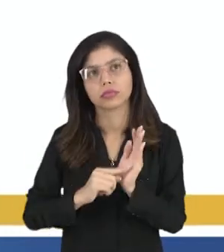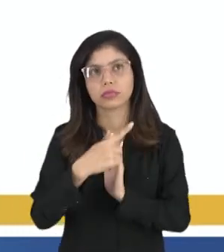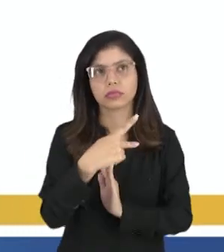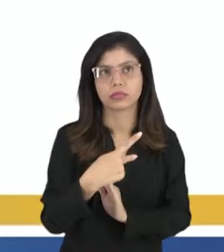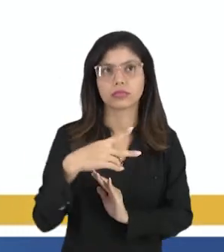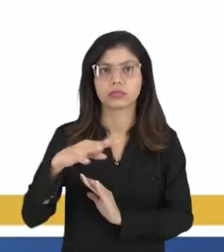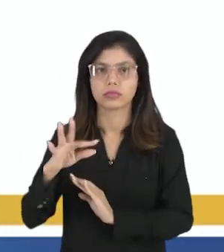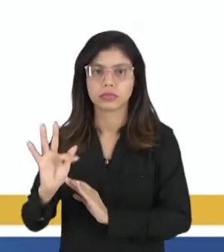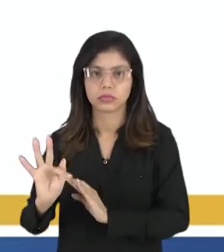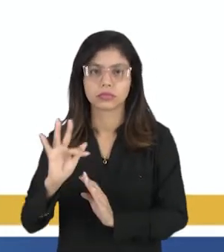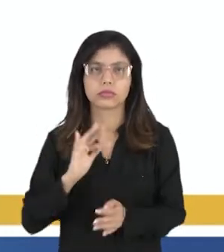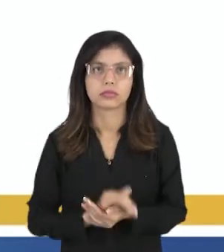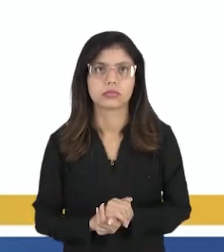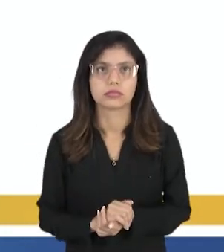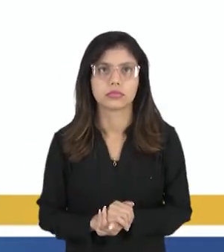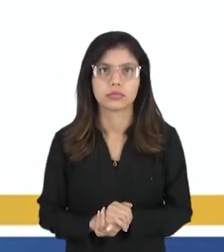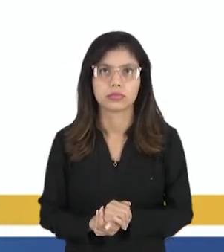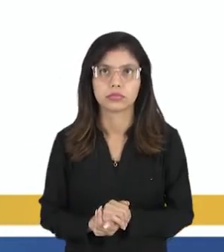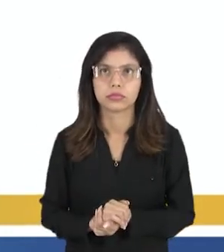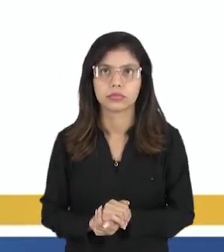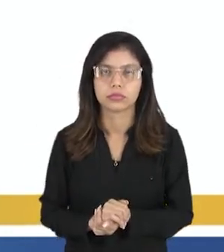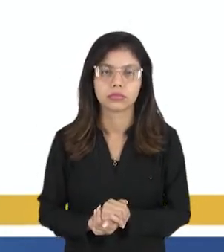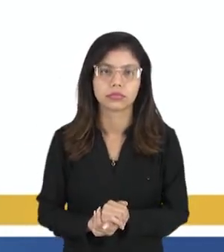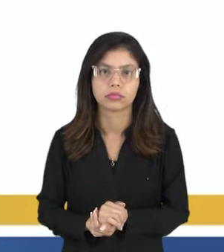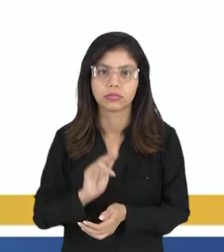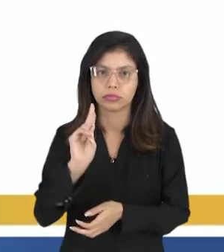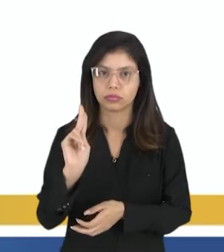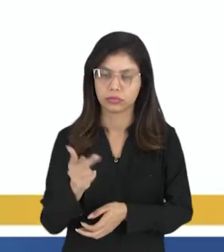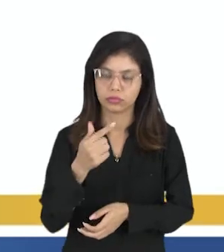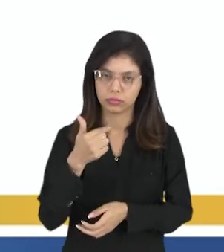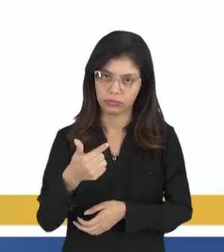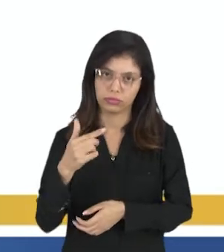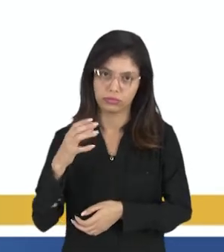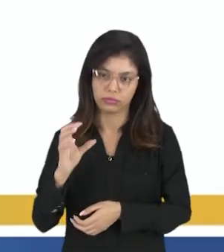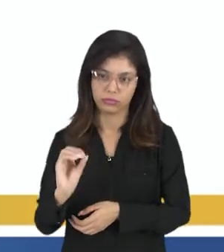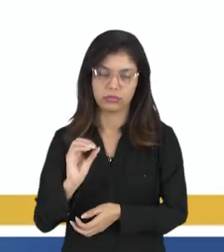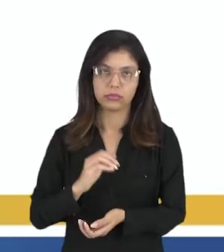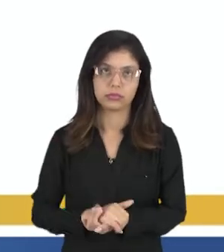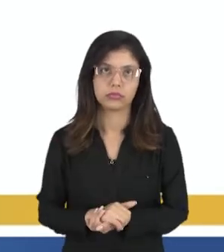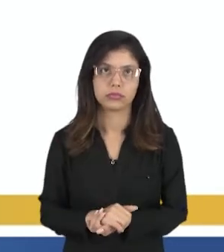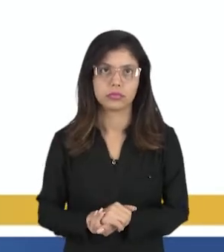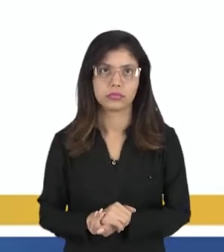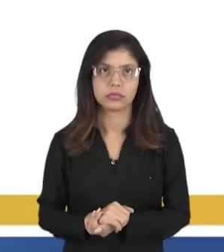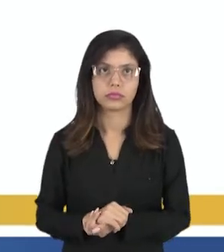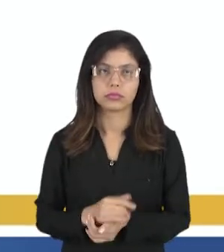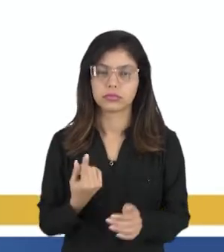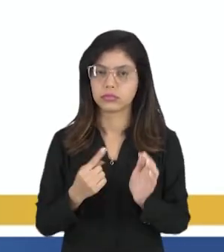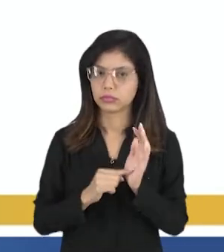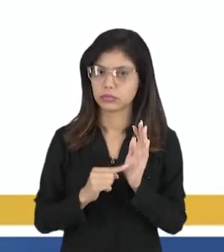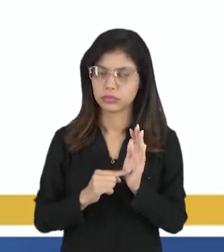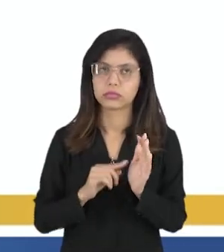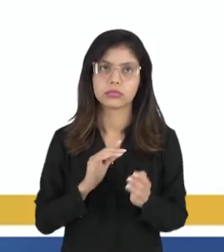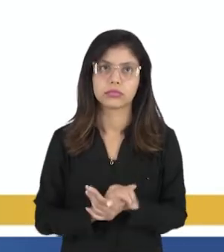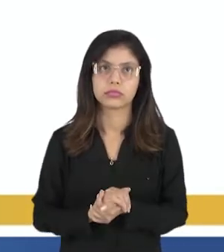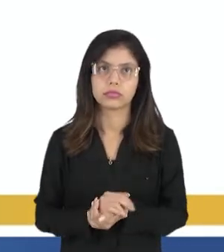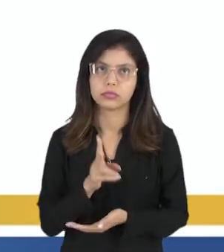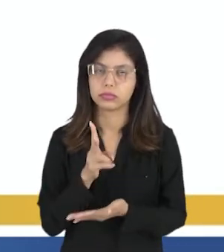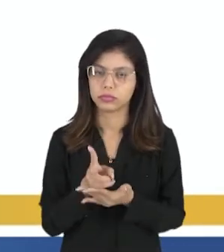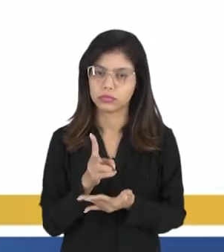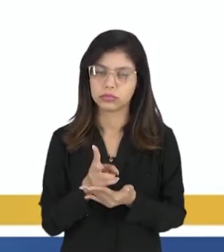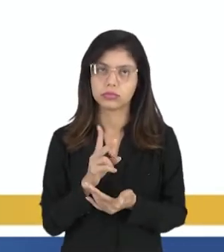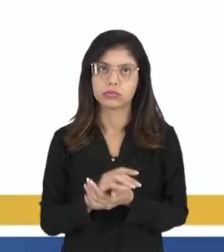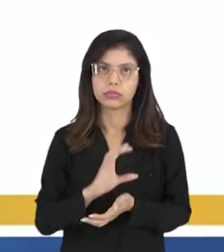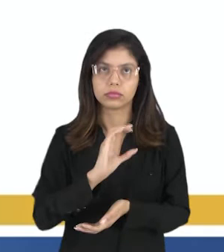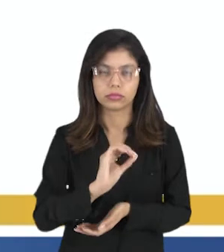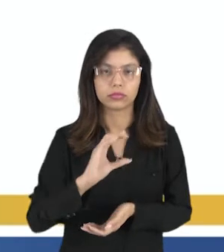de fusão da água destilada? Essa água tem somente moléculas de H2O. O ponto de fusão vai ser